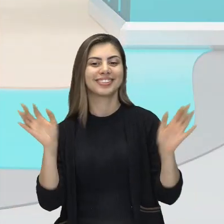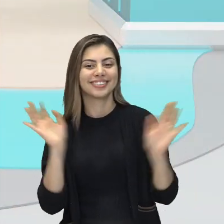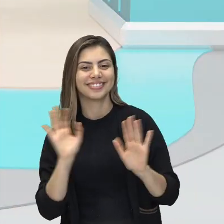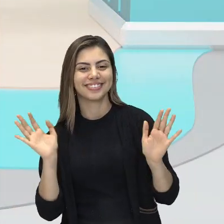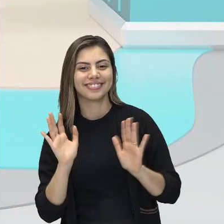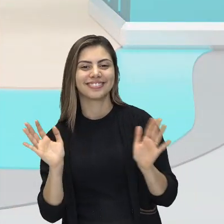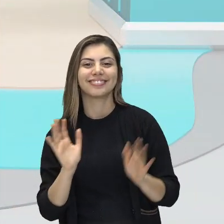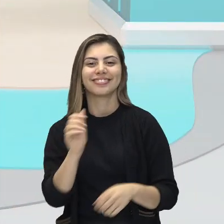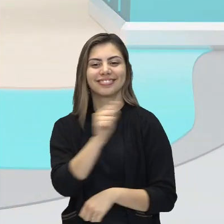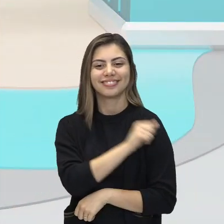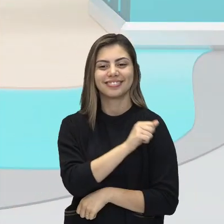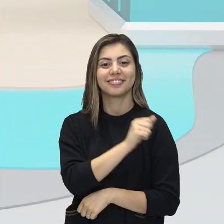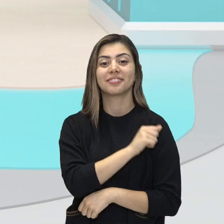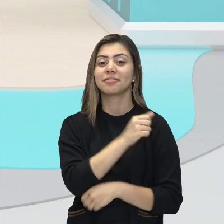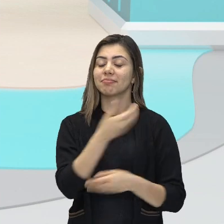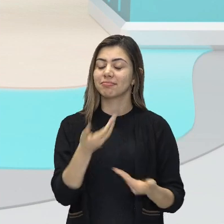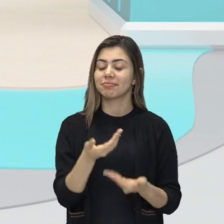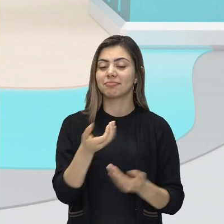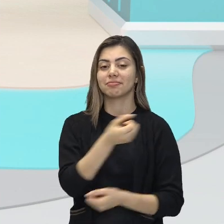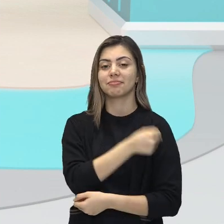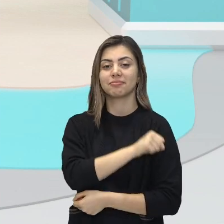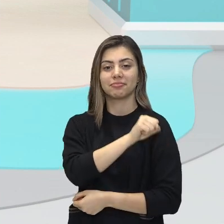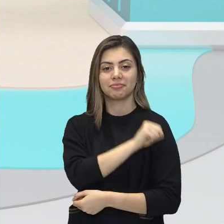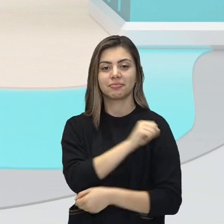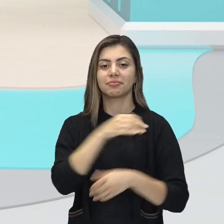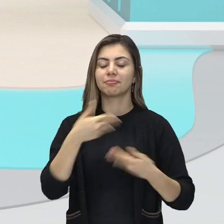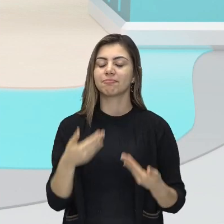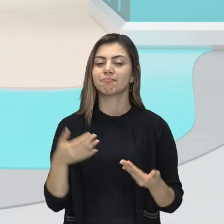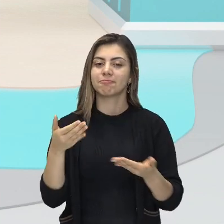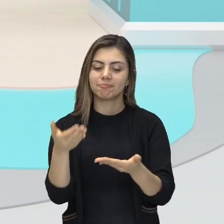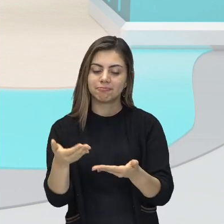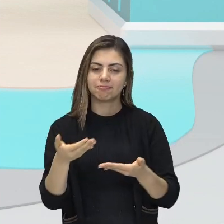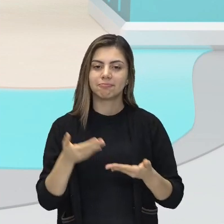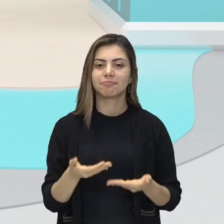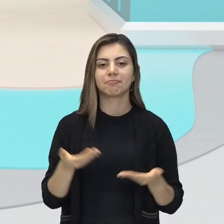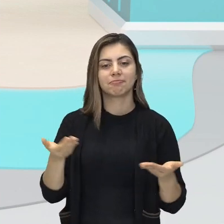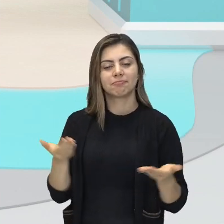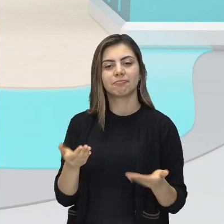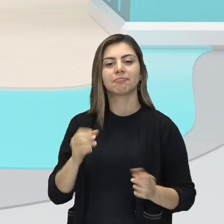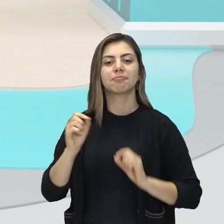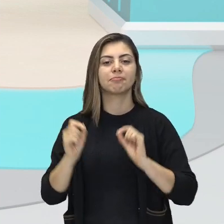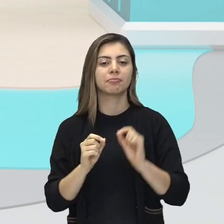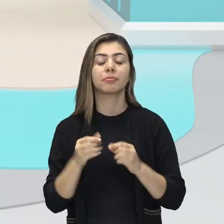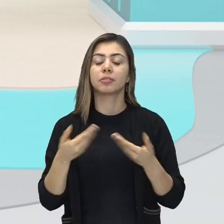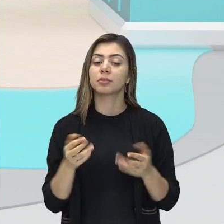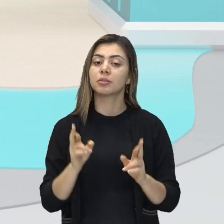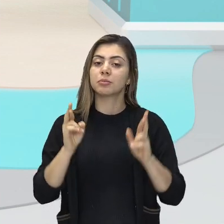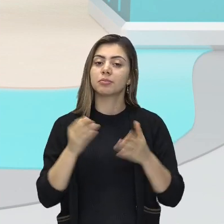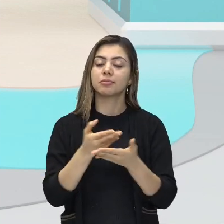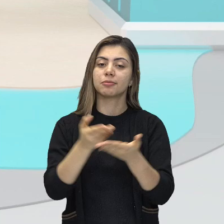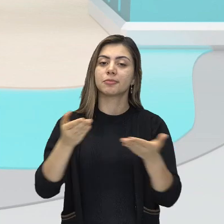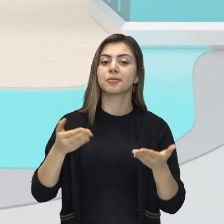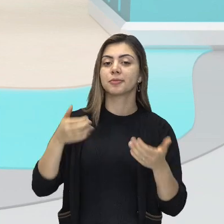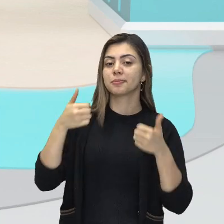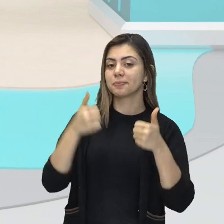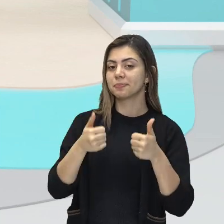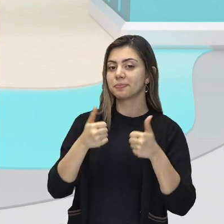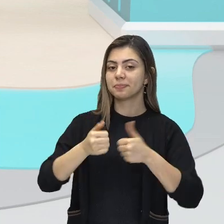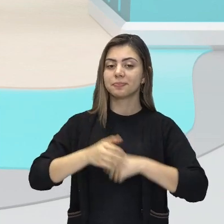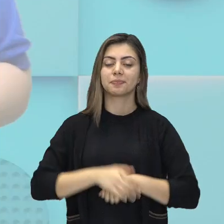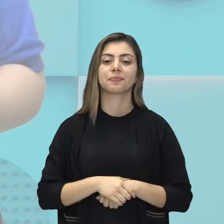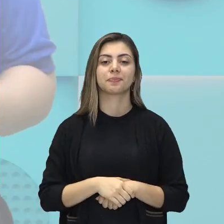Olá, queridos alunos do 8º ano, sejam todos bem-vindos. Espero aí que vocês estejam